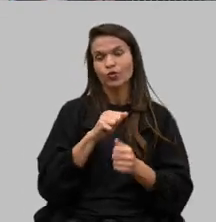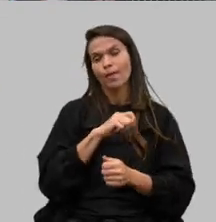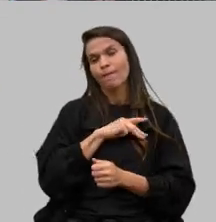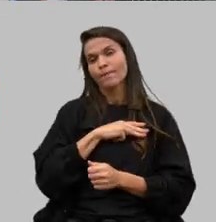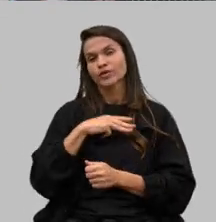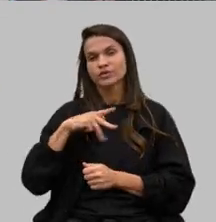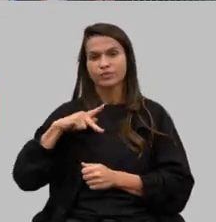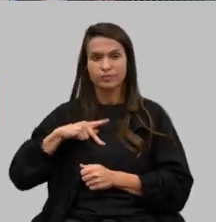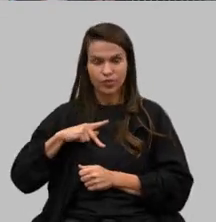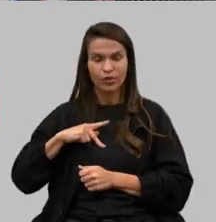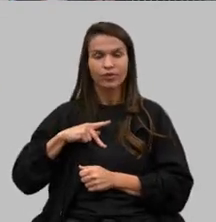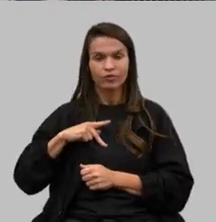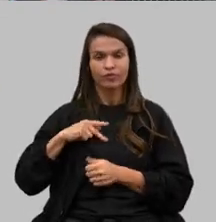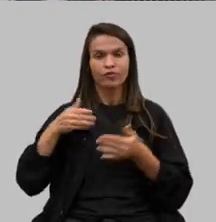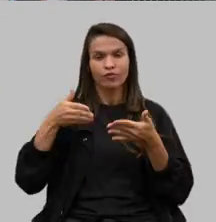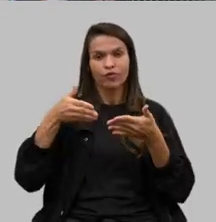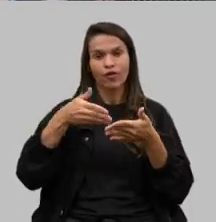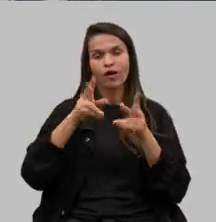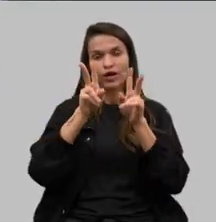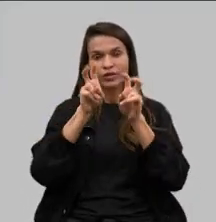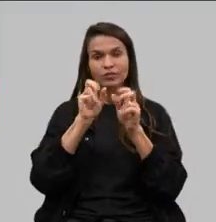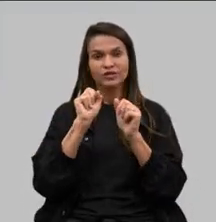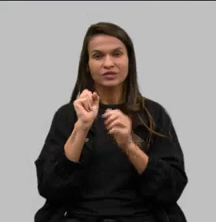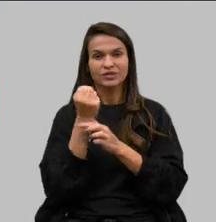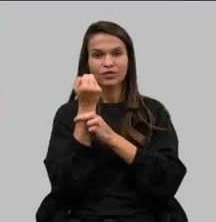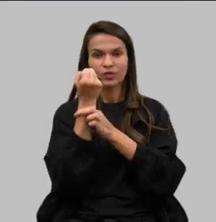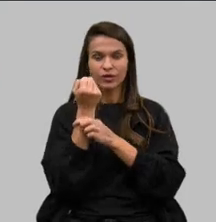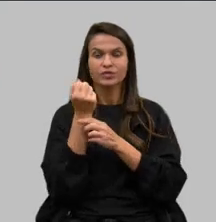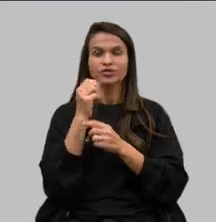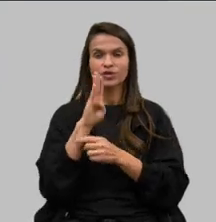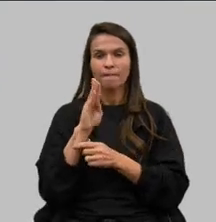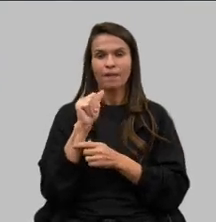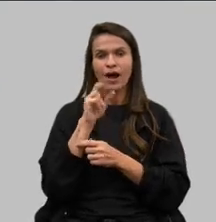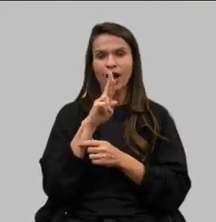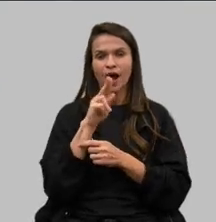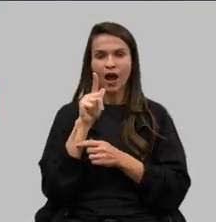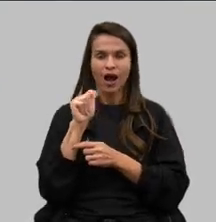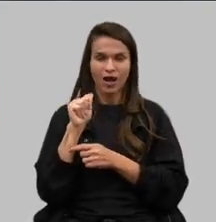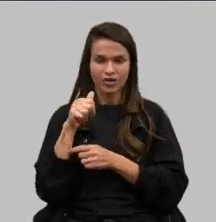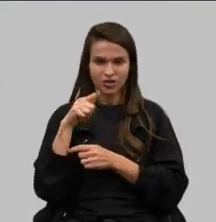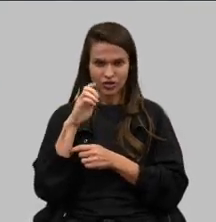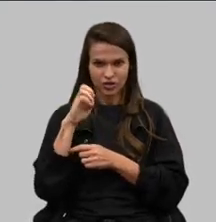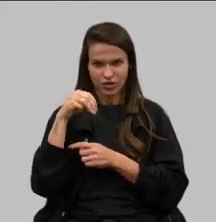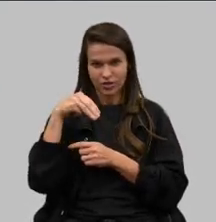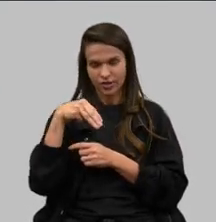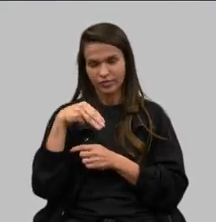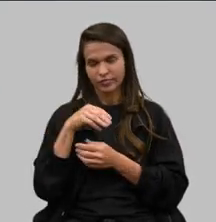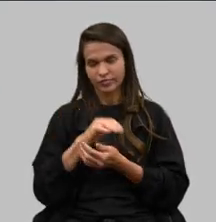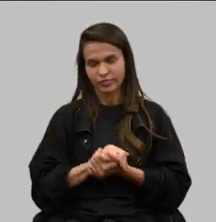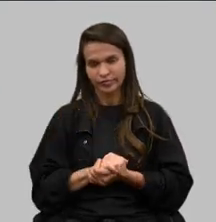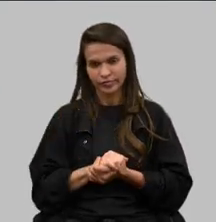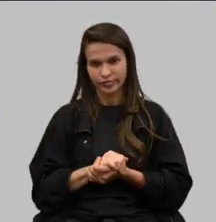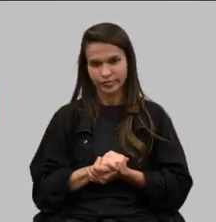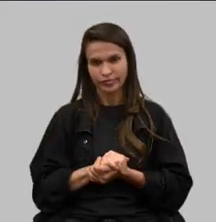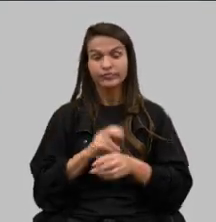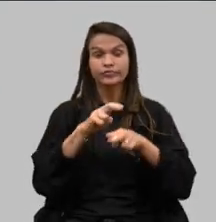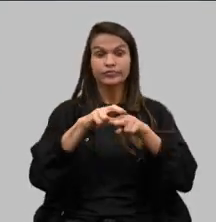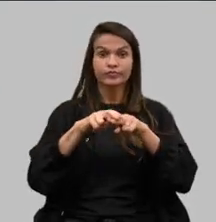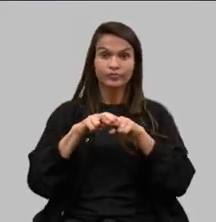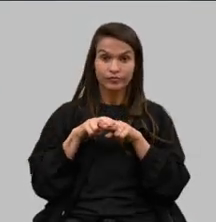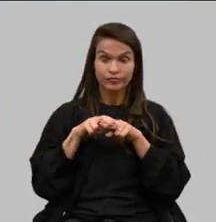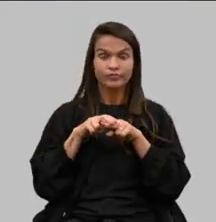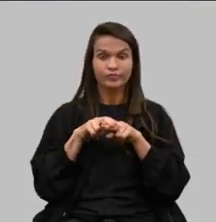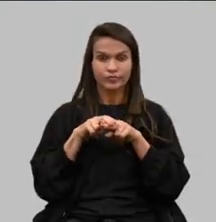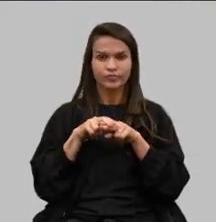se refere ao tema segurança de barragens bem eh sobre as suas